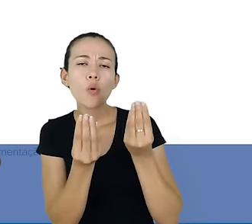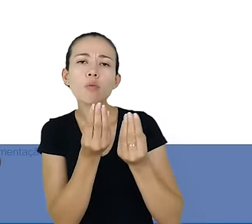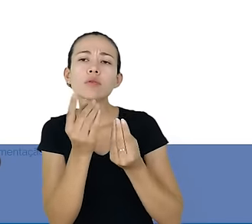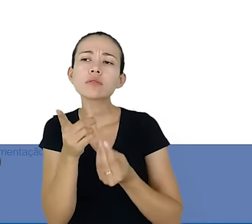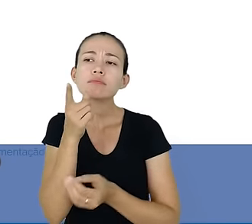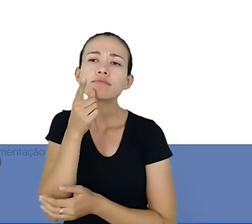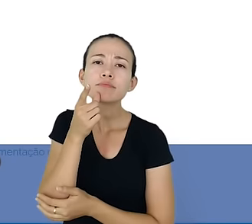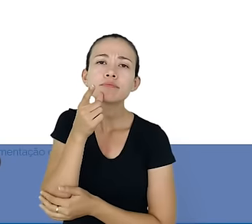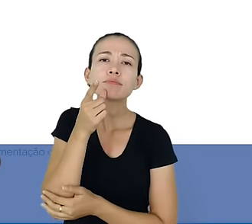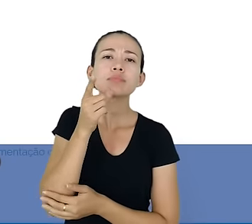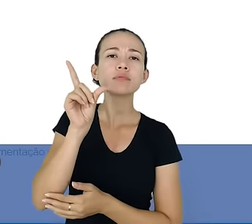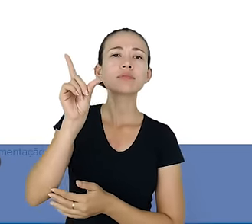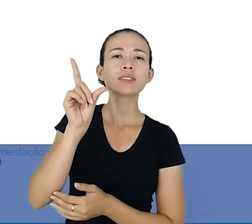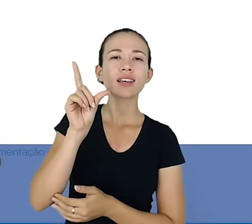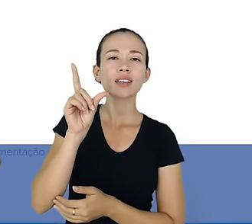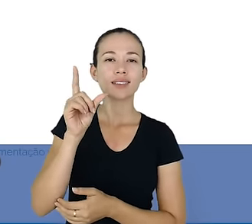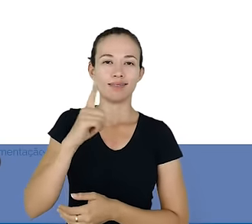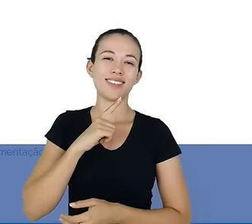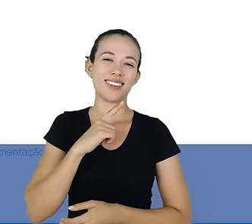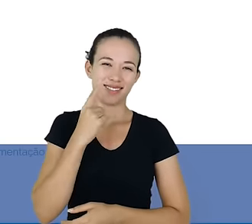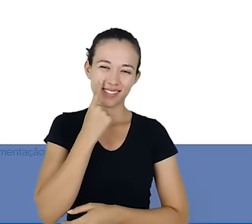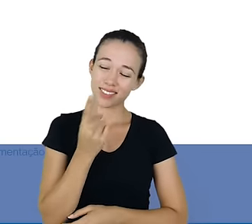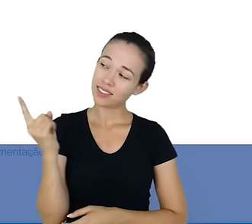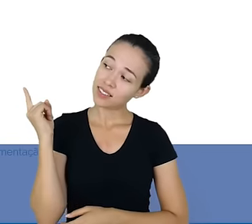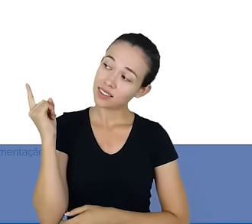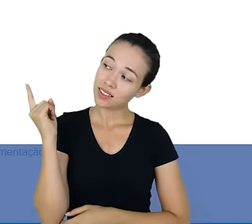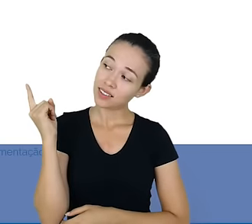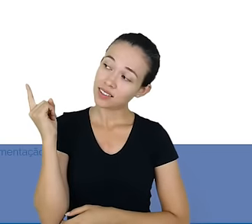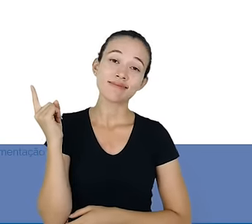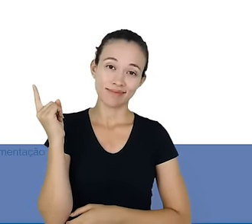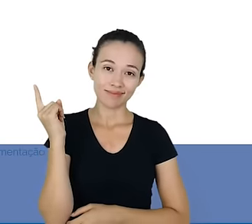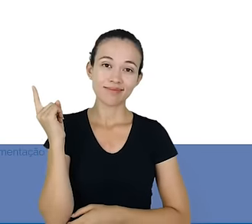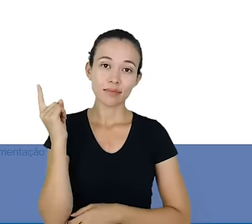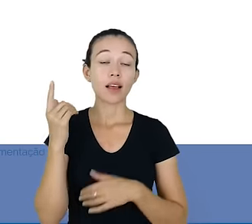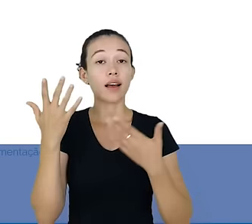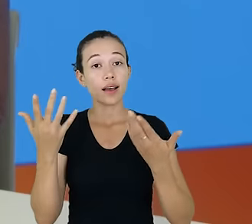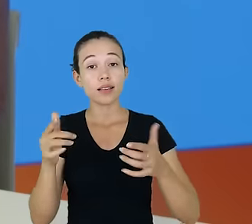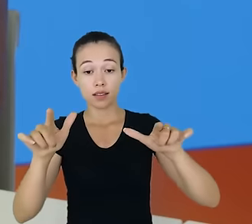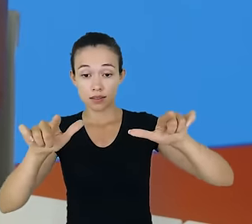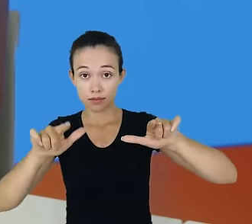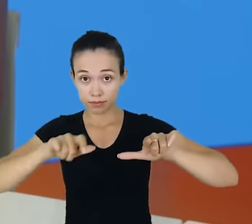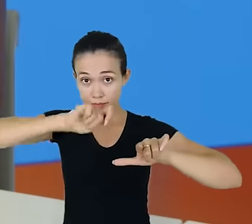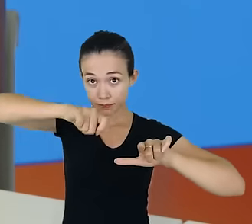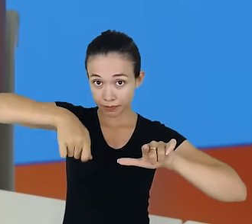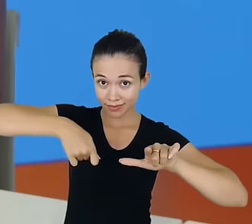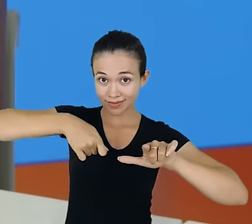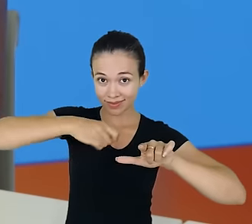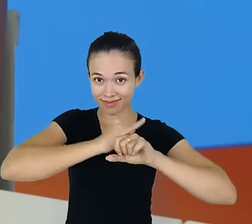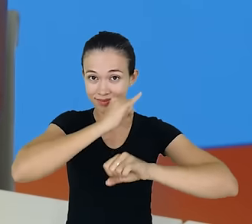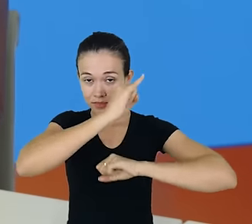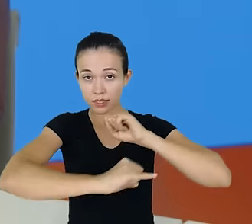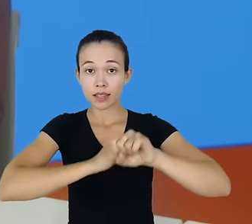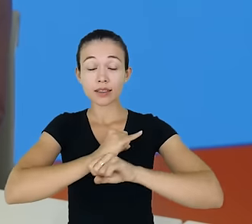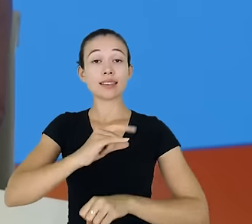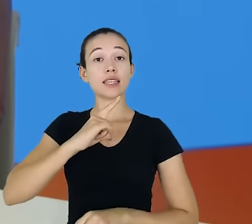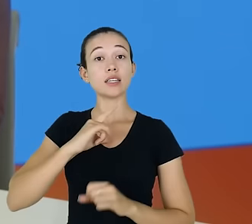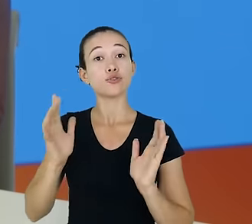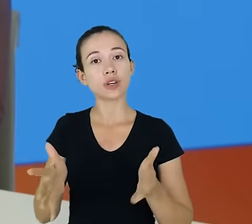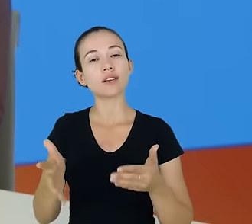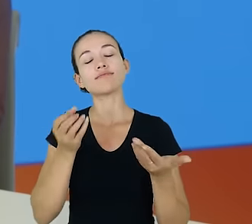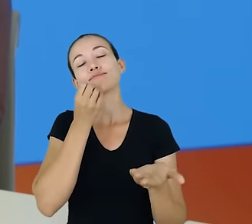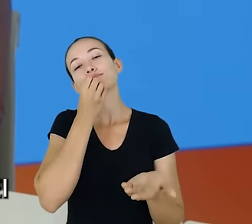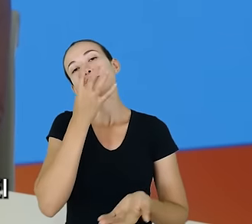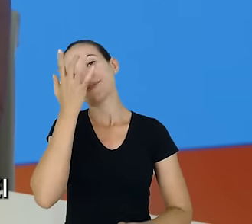obtenção no dia a dia de atendimento E aí ele com esse certificado fica muito mais fácil né Eh